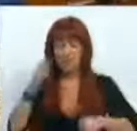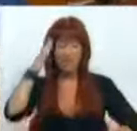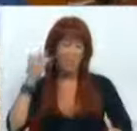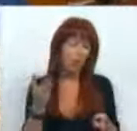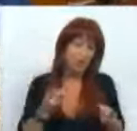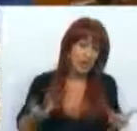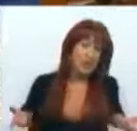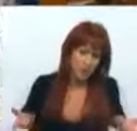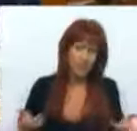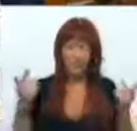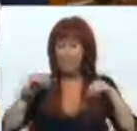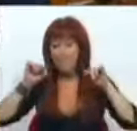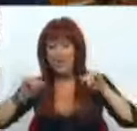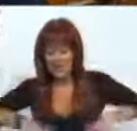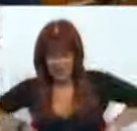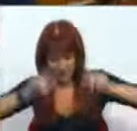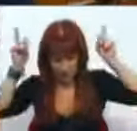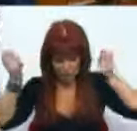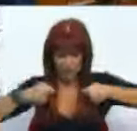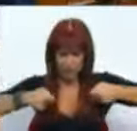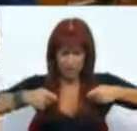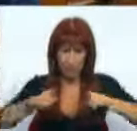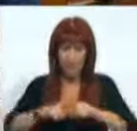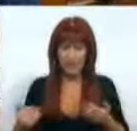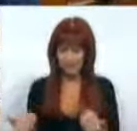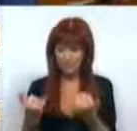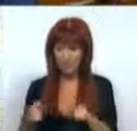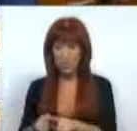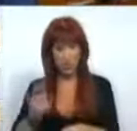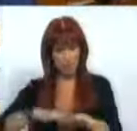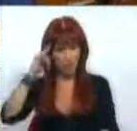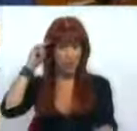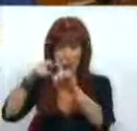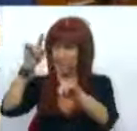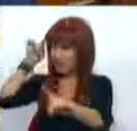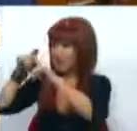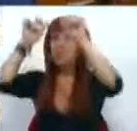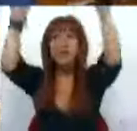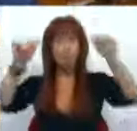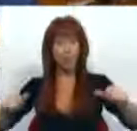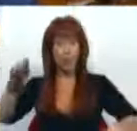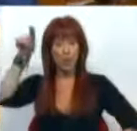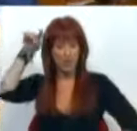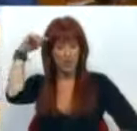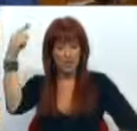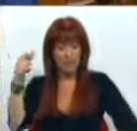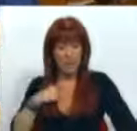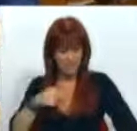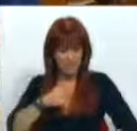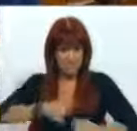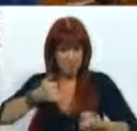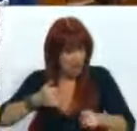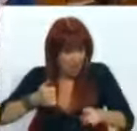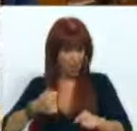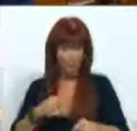previa no orçamento. Mas é na evolução da despesa que as notícias, face aos objetivos fixados, dificilmente podiam ser mais animadoras.